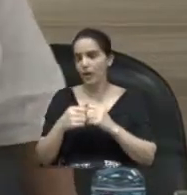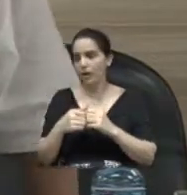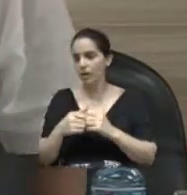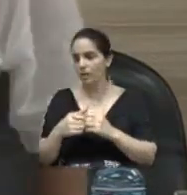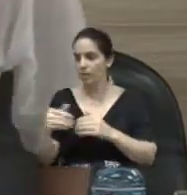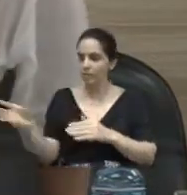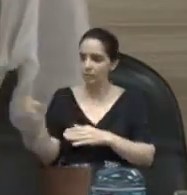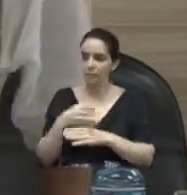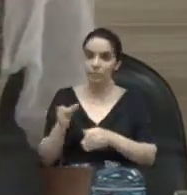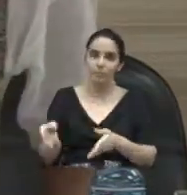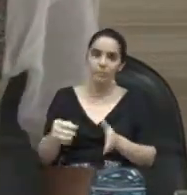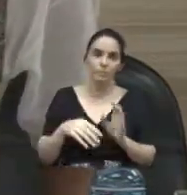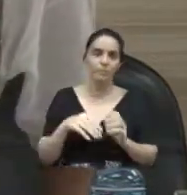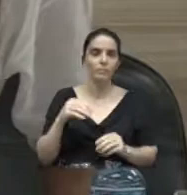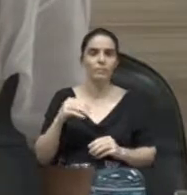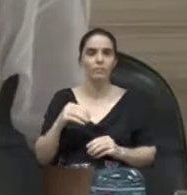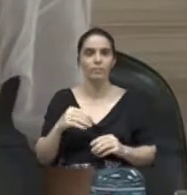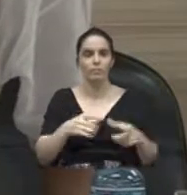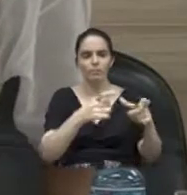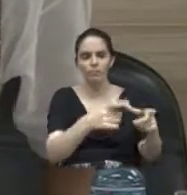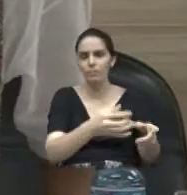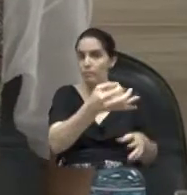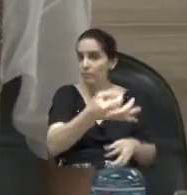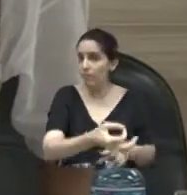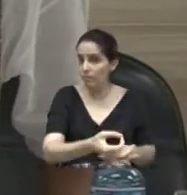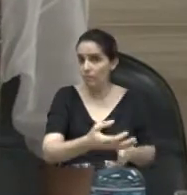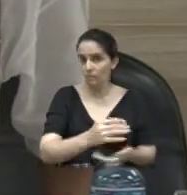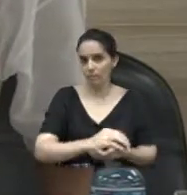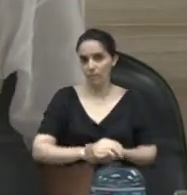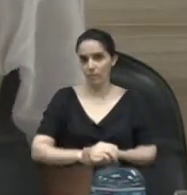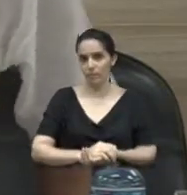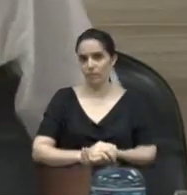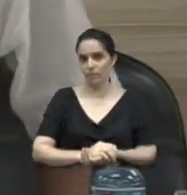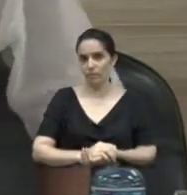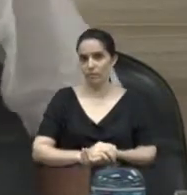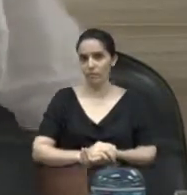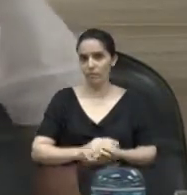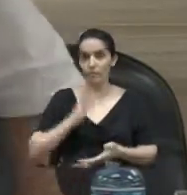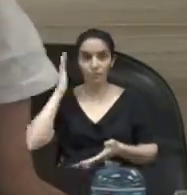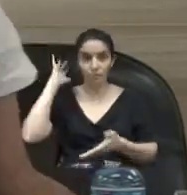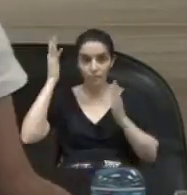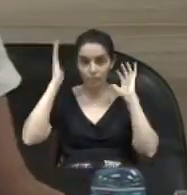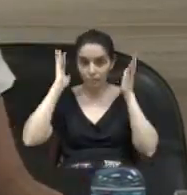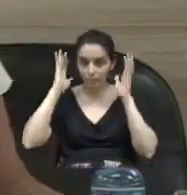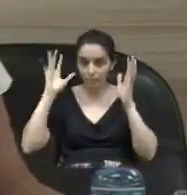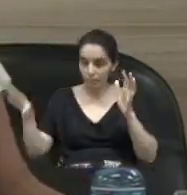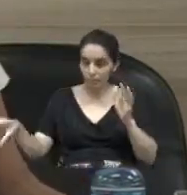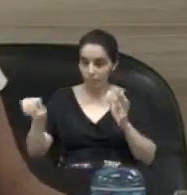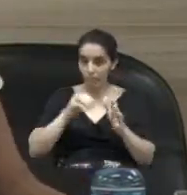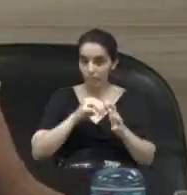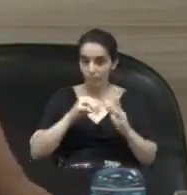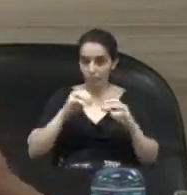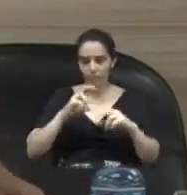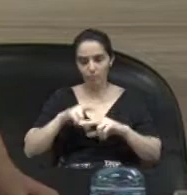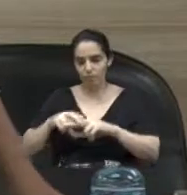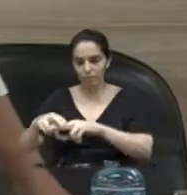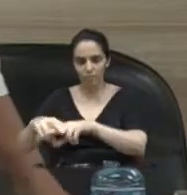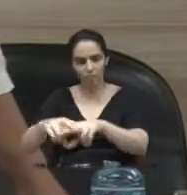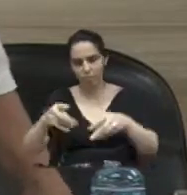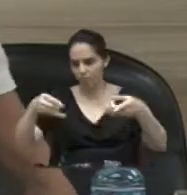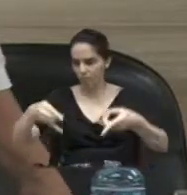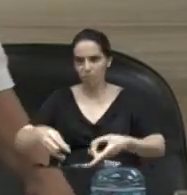desse trabalho. Então, é de suma importância o Só Cacareco, é extremamente importante que a